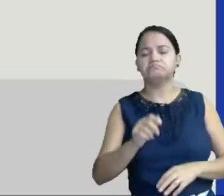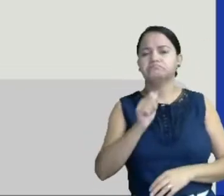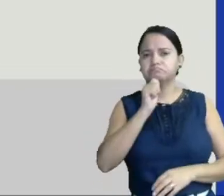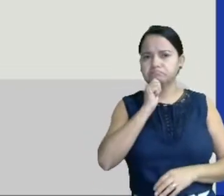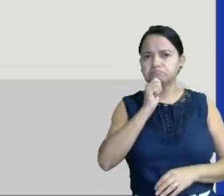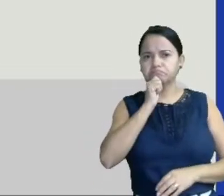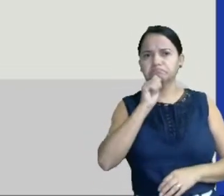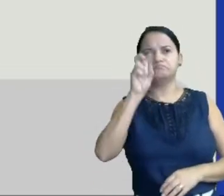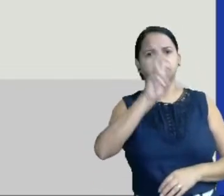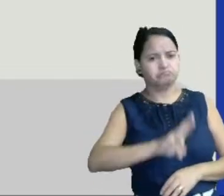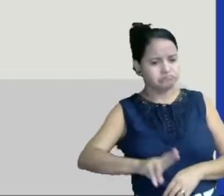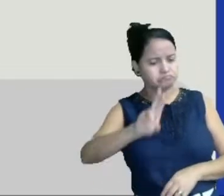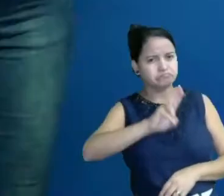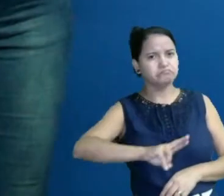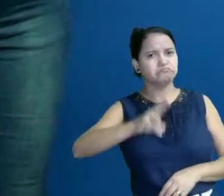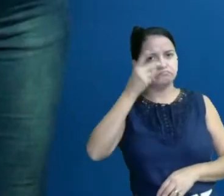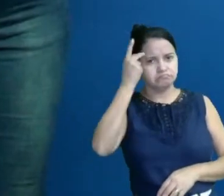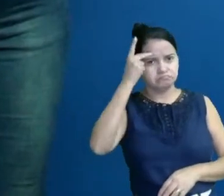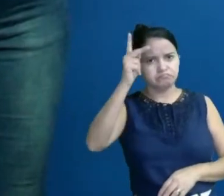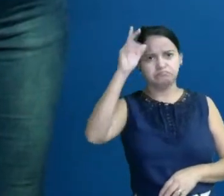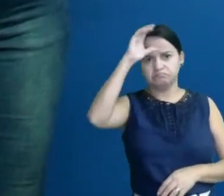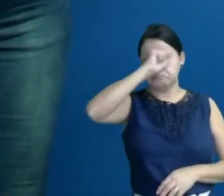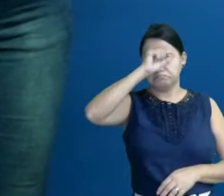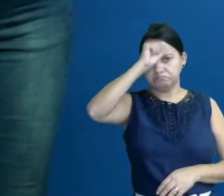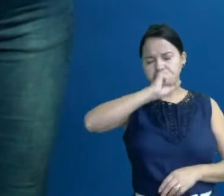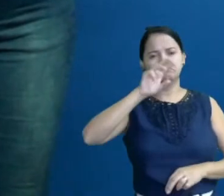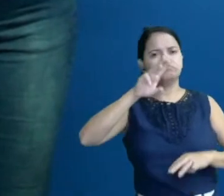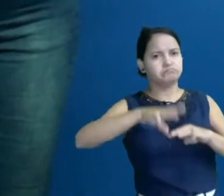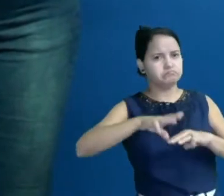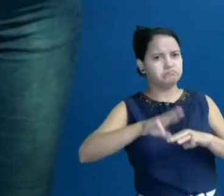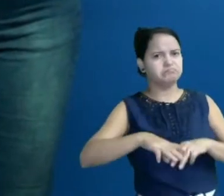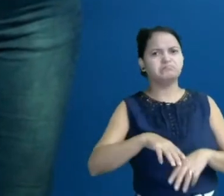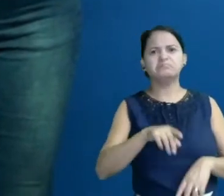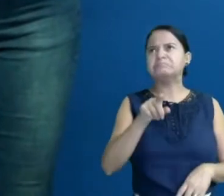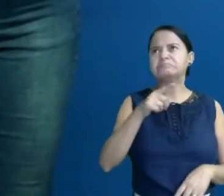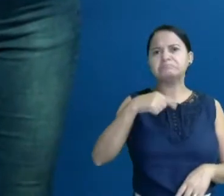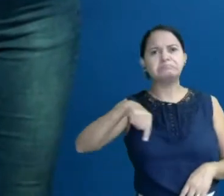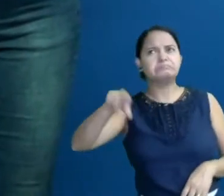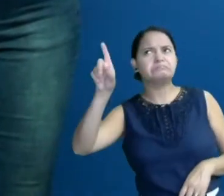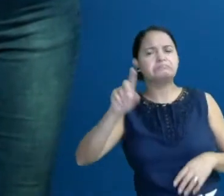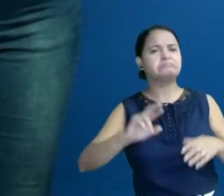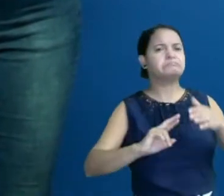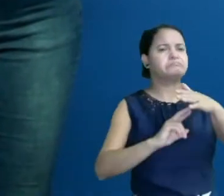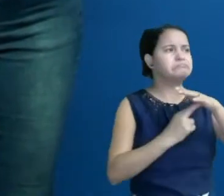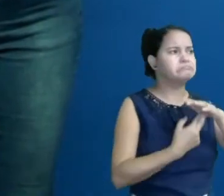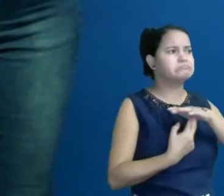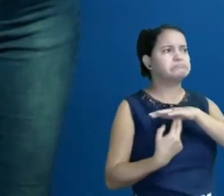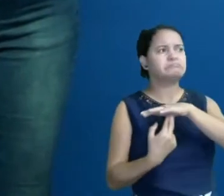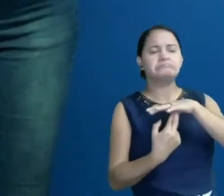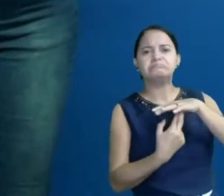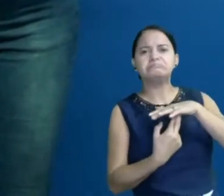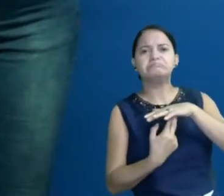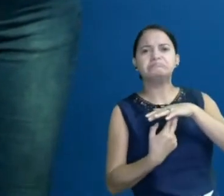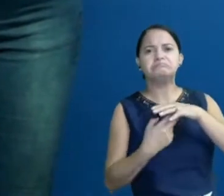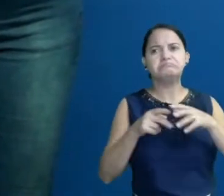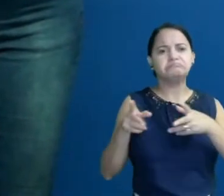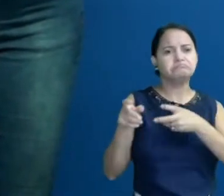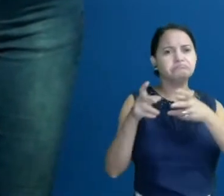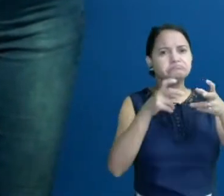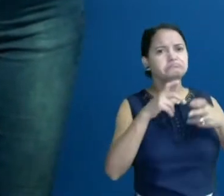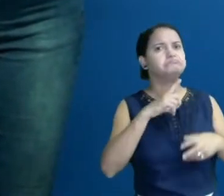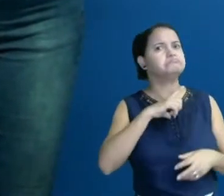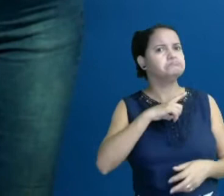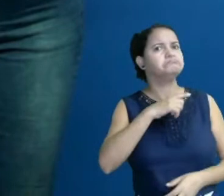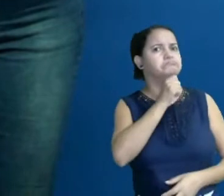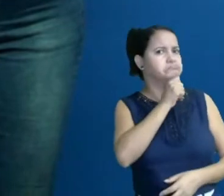aprender matemática tão ainda se encontra né De vez em quando aí na feira né algumas pessoas utilizando essa